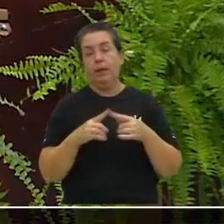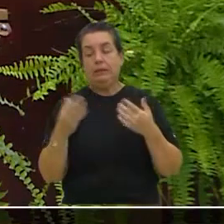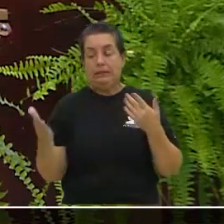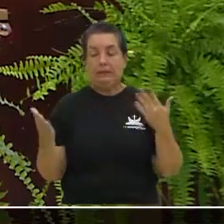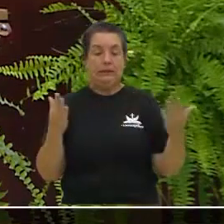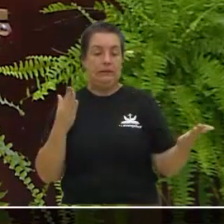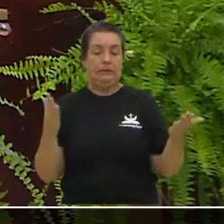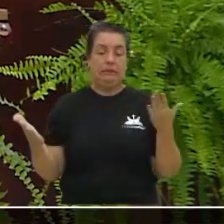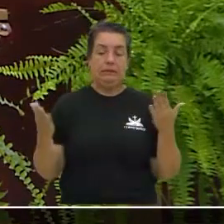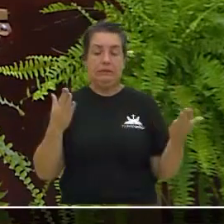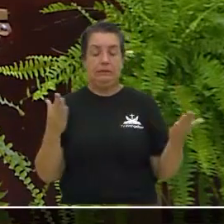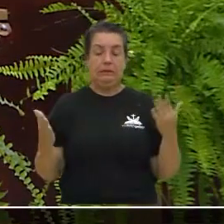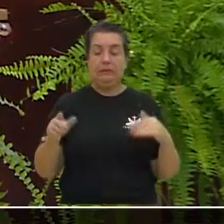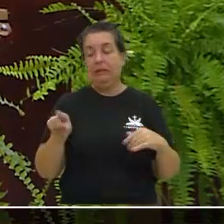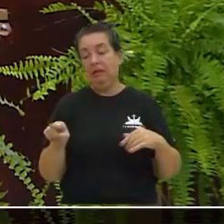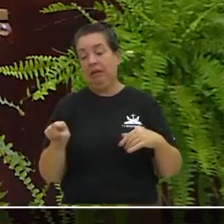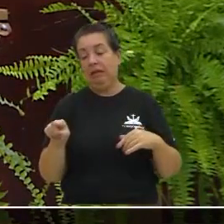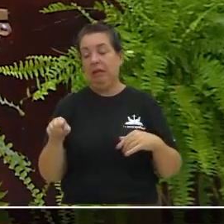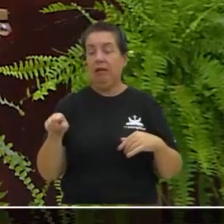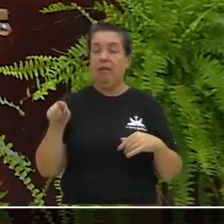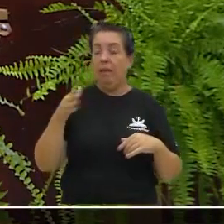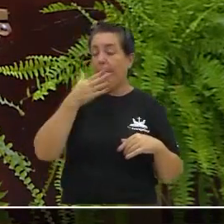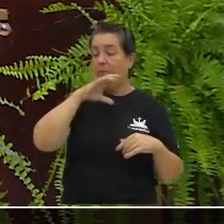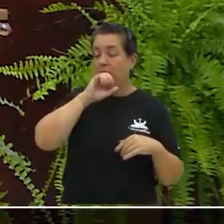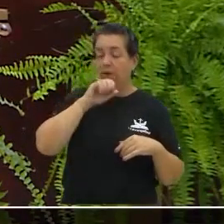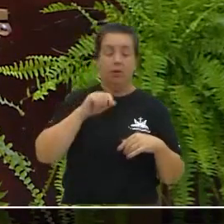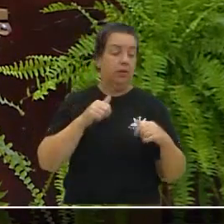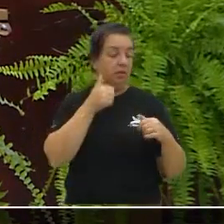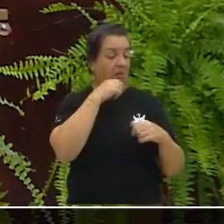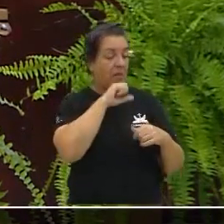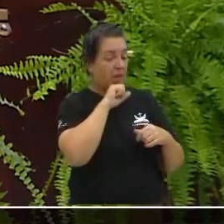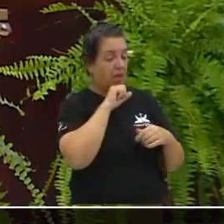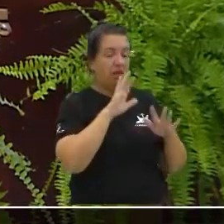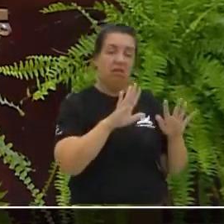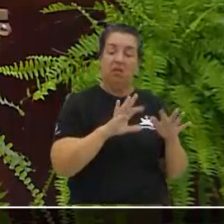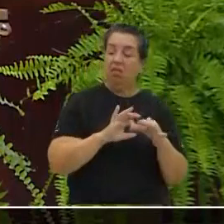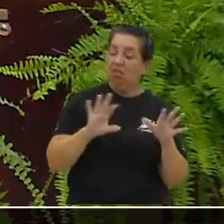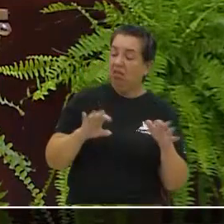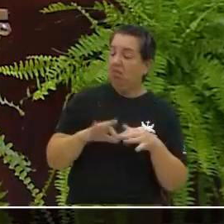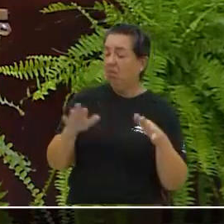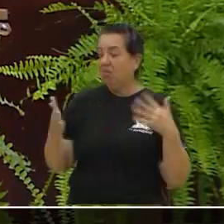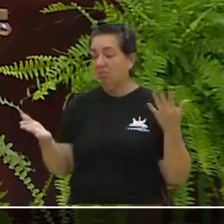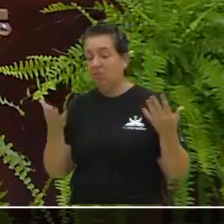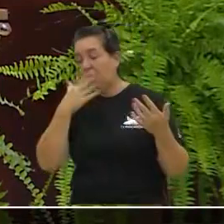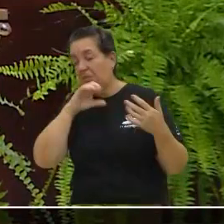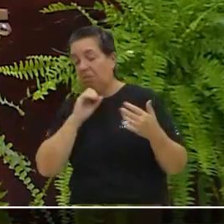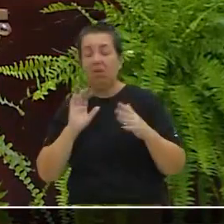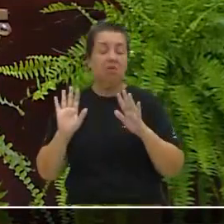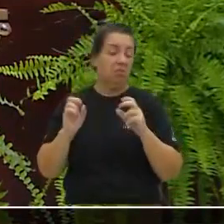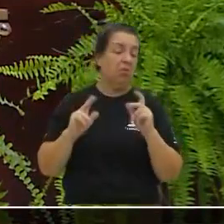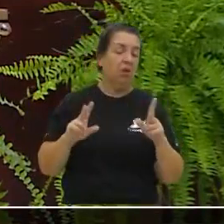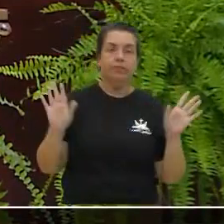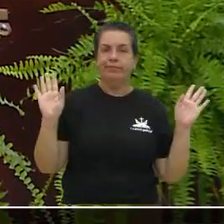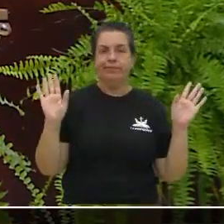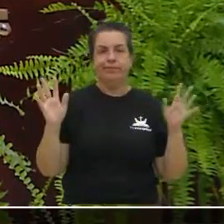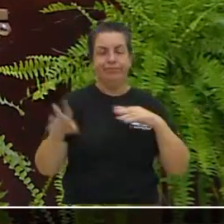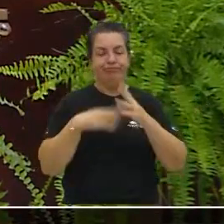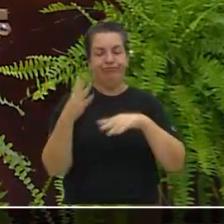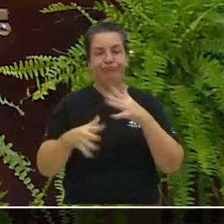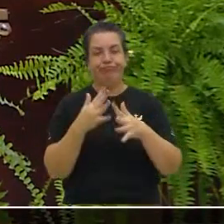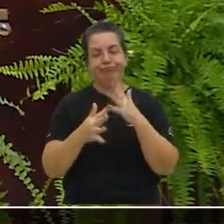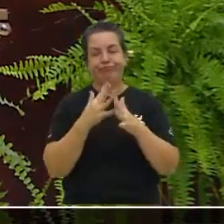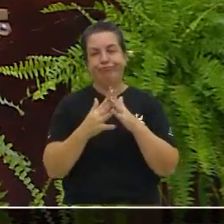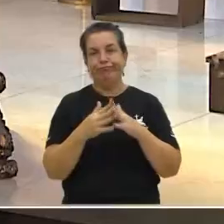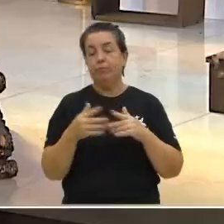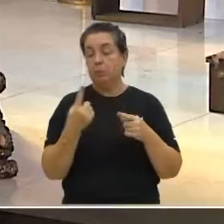aquele joguinho. O pai pediu, a mãe deixou, o pai deixou, porque percebe